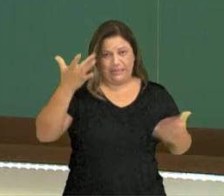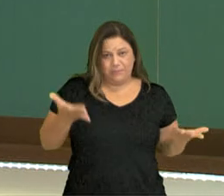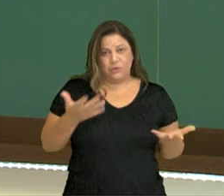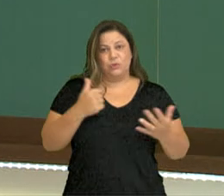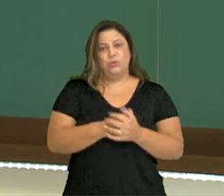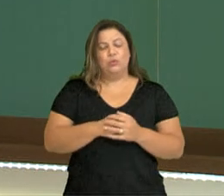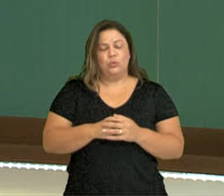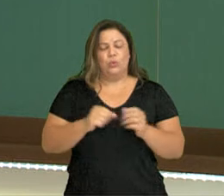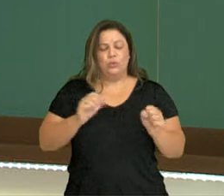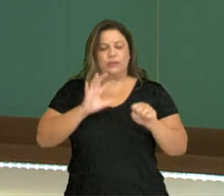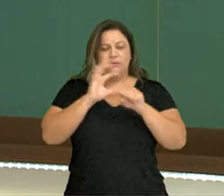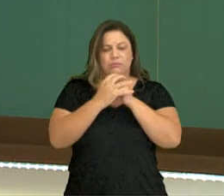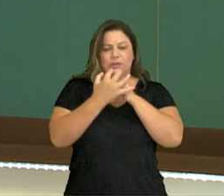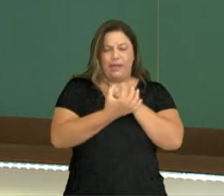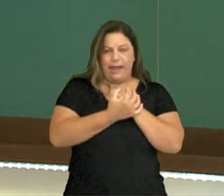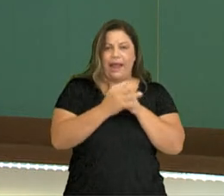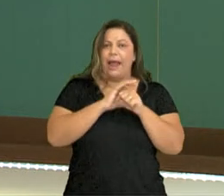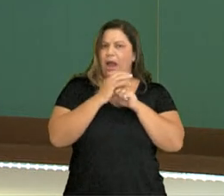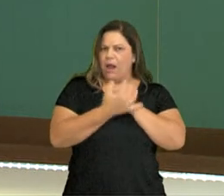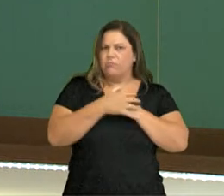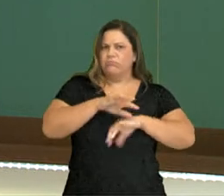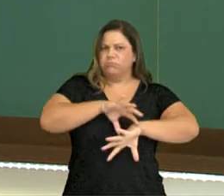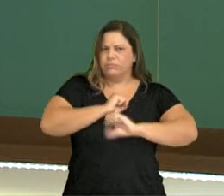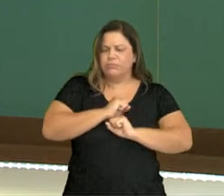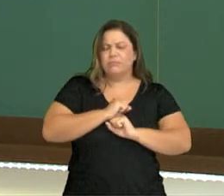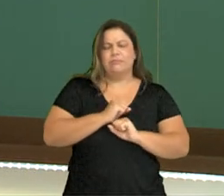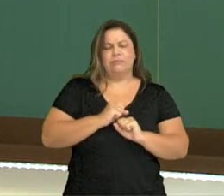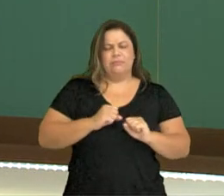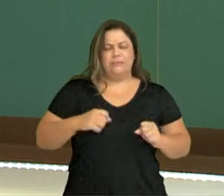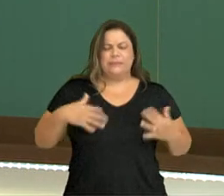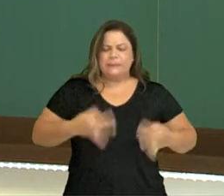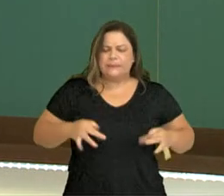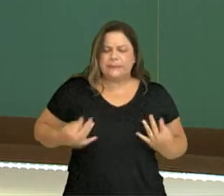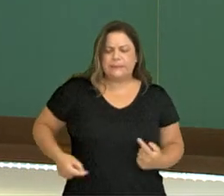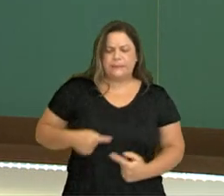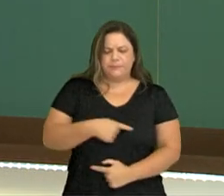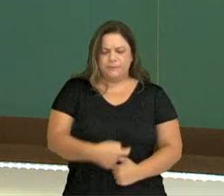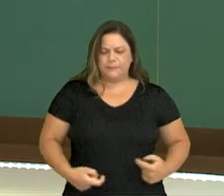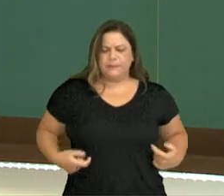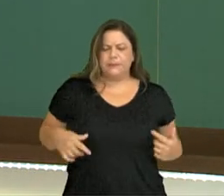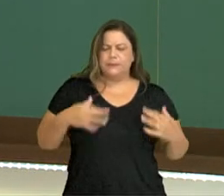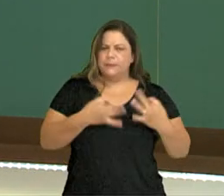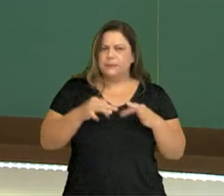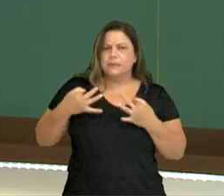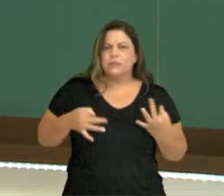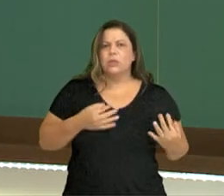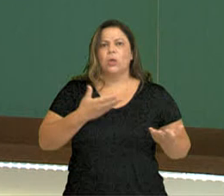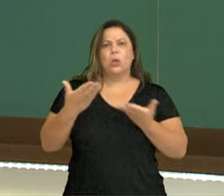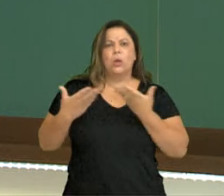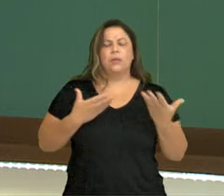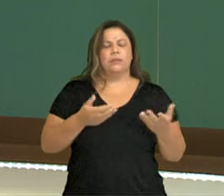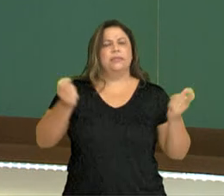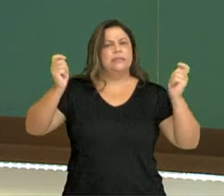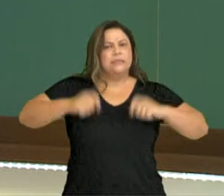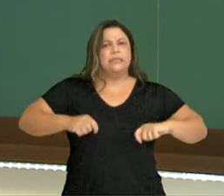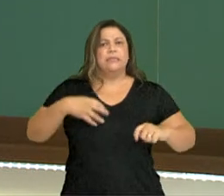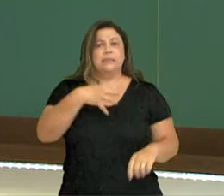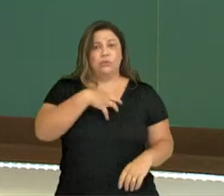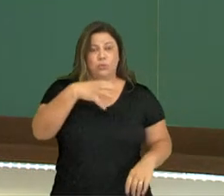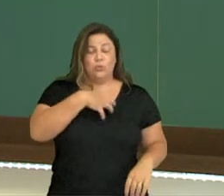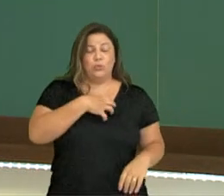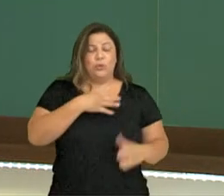a Covid-19 acabam tendo infecção intestinal, dores abdominais. Então, isso está sendo uma forma, né,